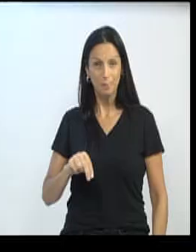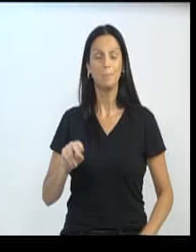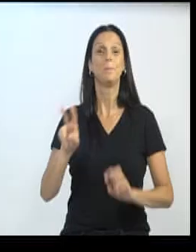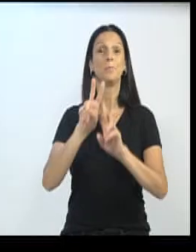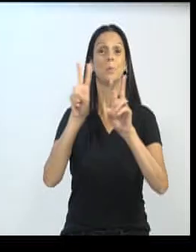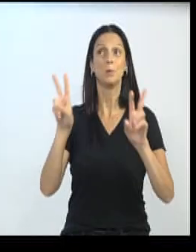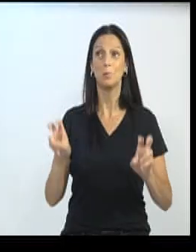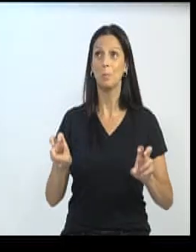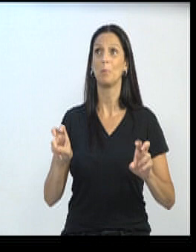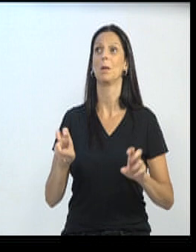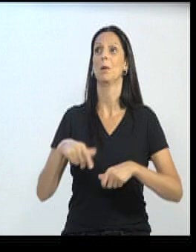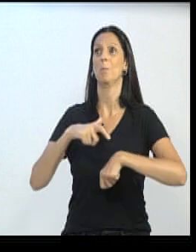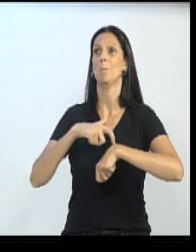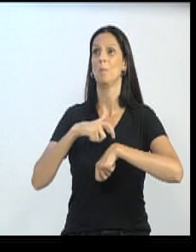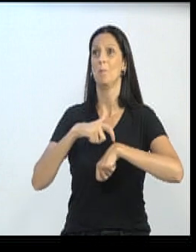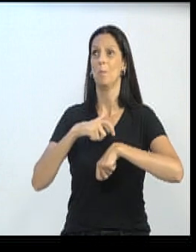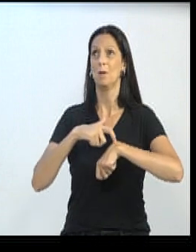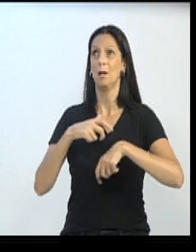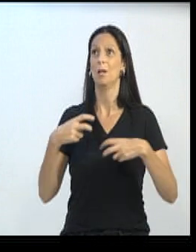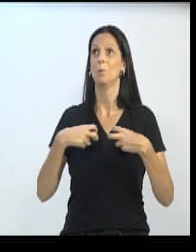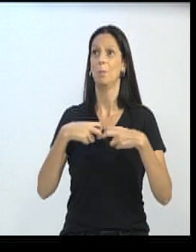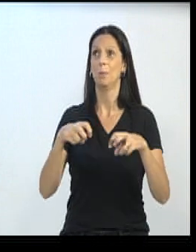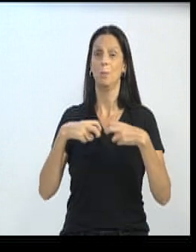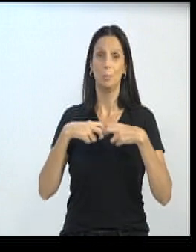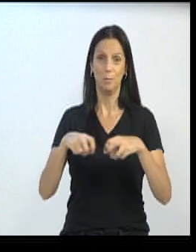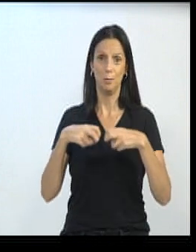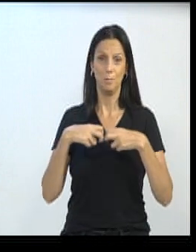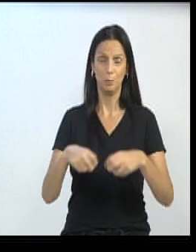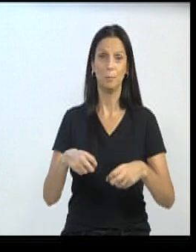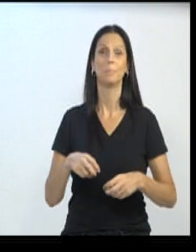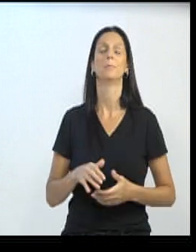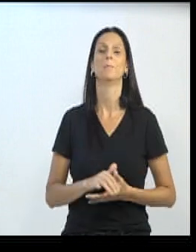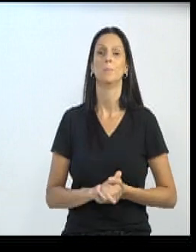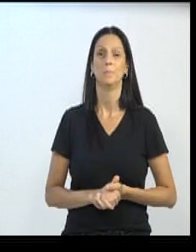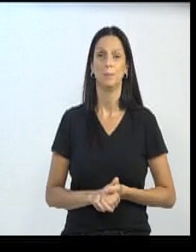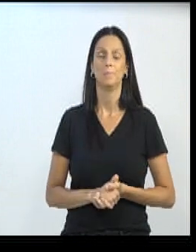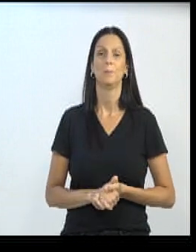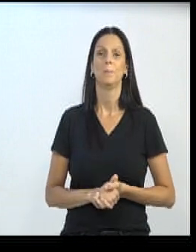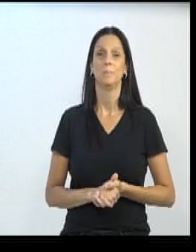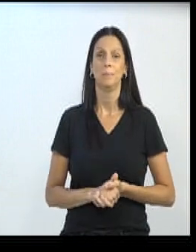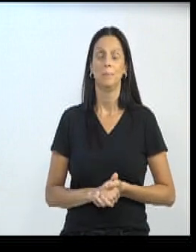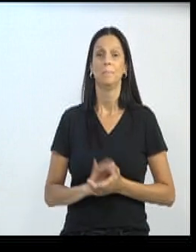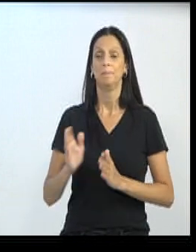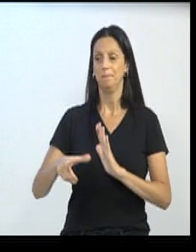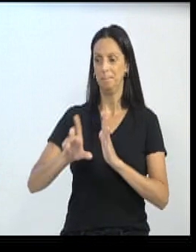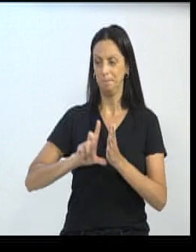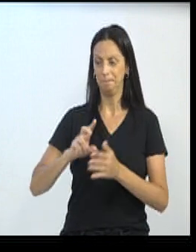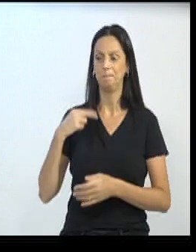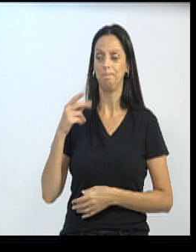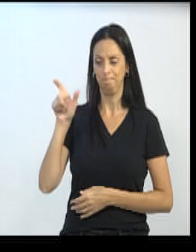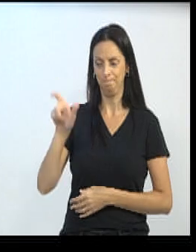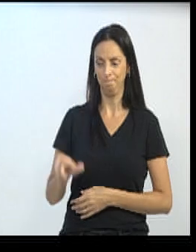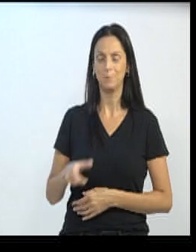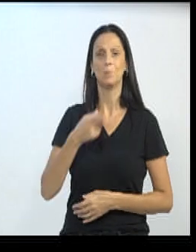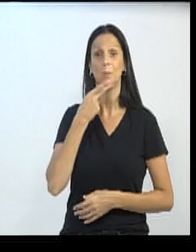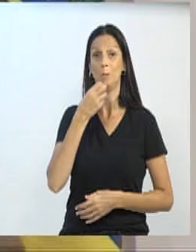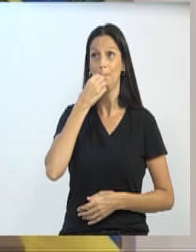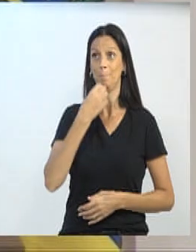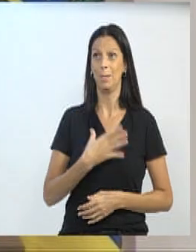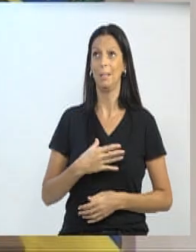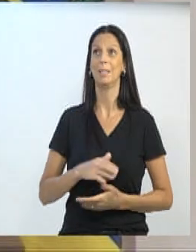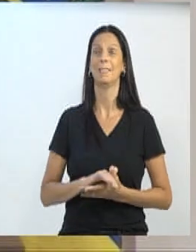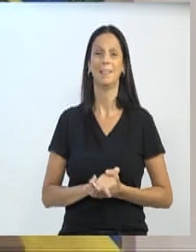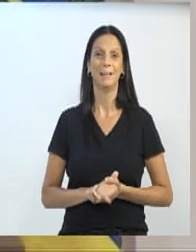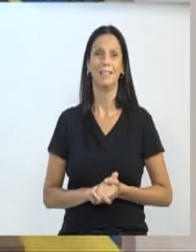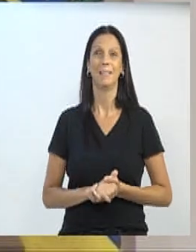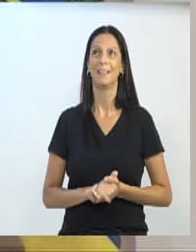né o horário de ônibus inclusive Vereador Tuca peço aqui já falei para o senhor falou muito bem na reunião lá então esquece essas folhinhas